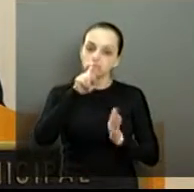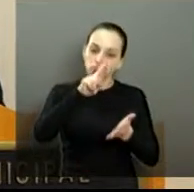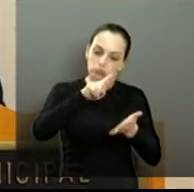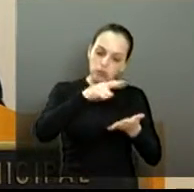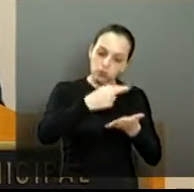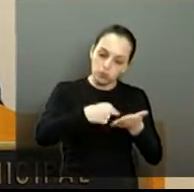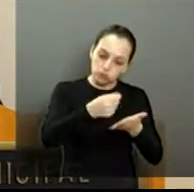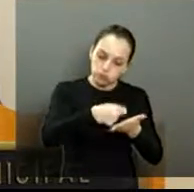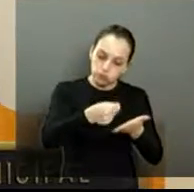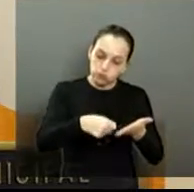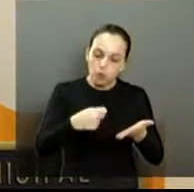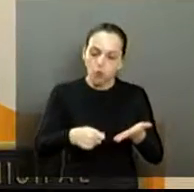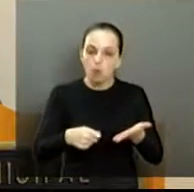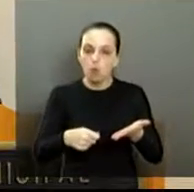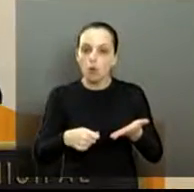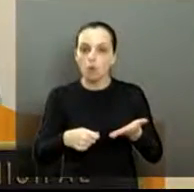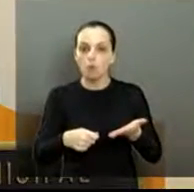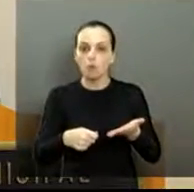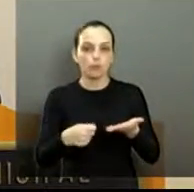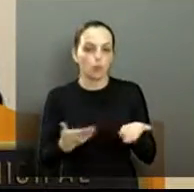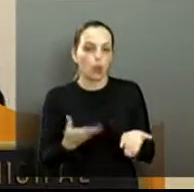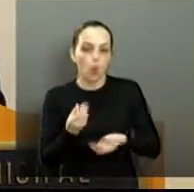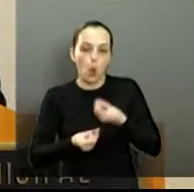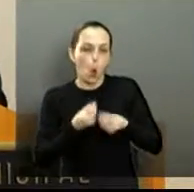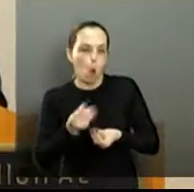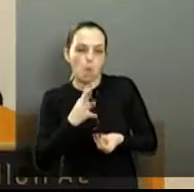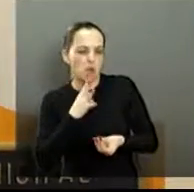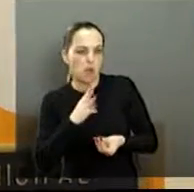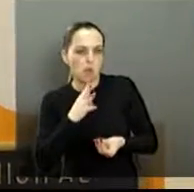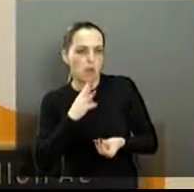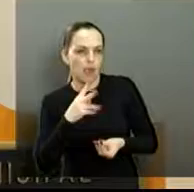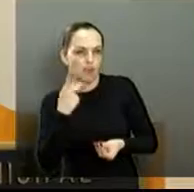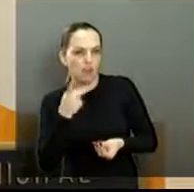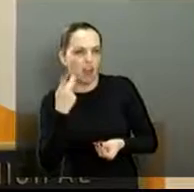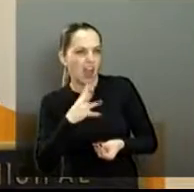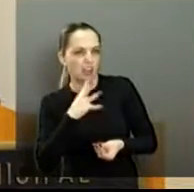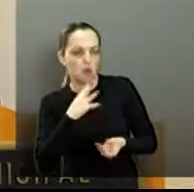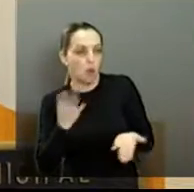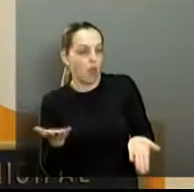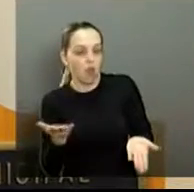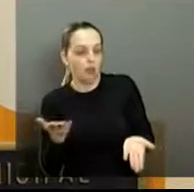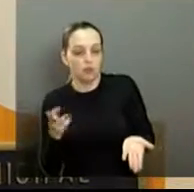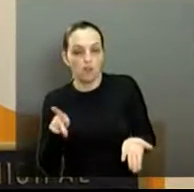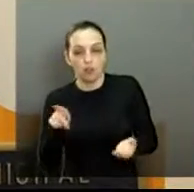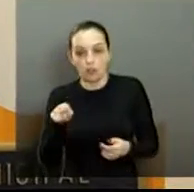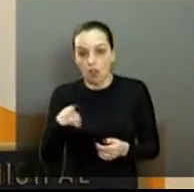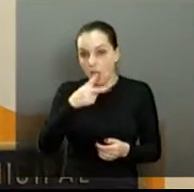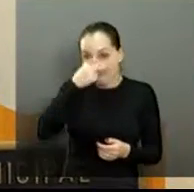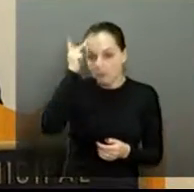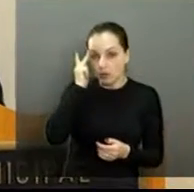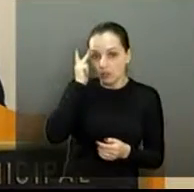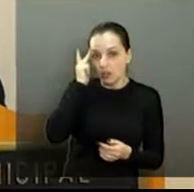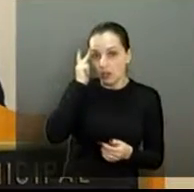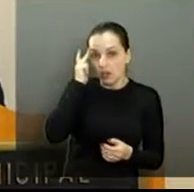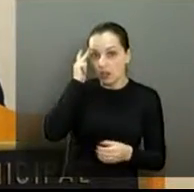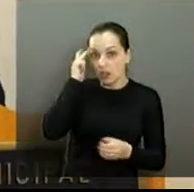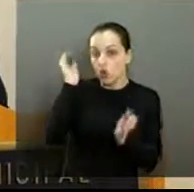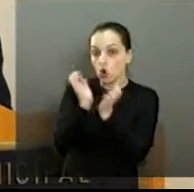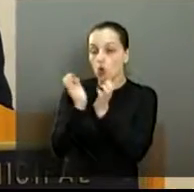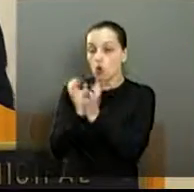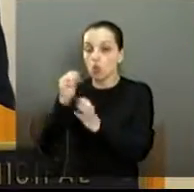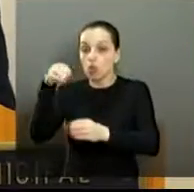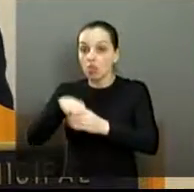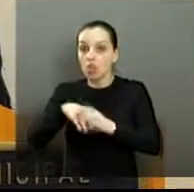certo então ele faz para ninguém pode falar que não conhece se tem grande lá dentro o pccv é nós temos a um matagal